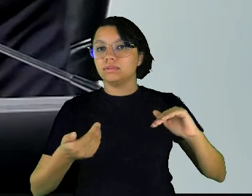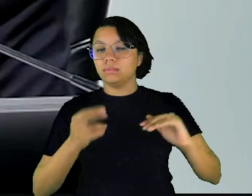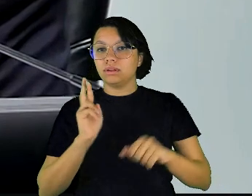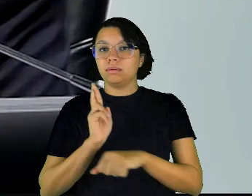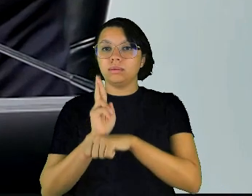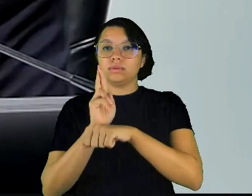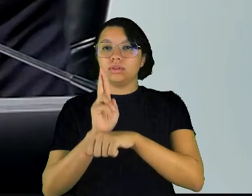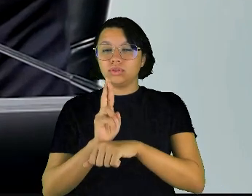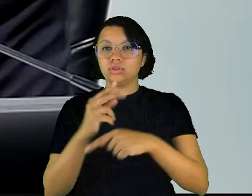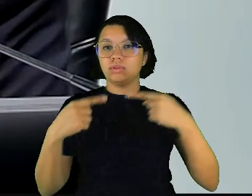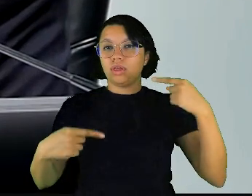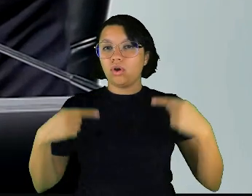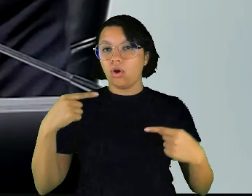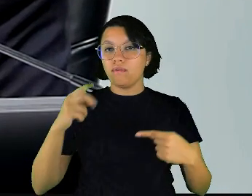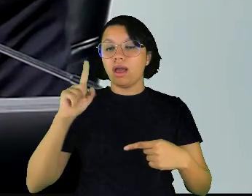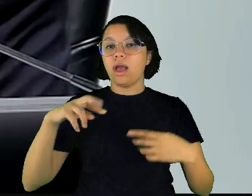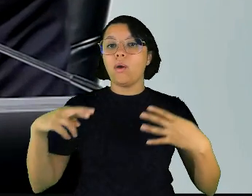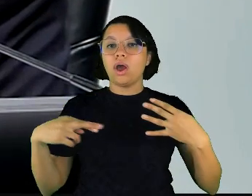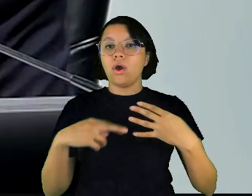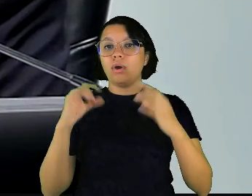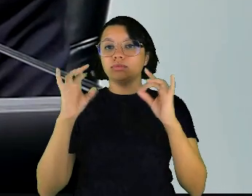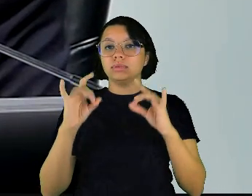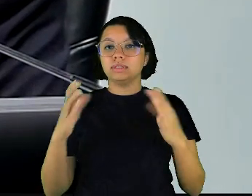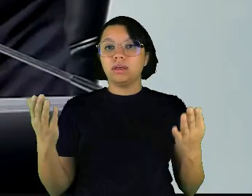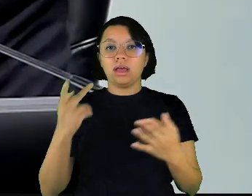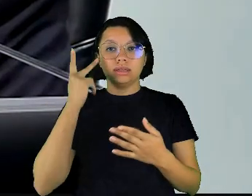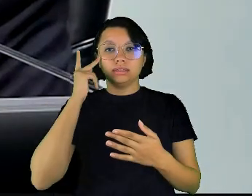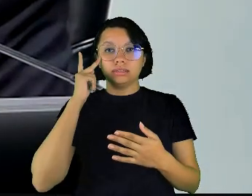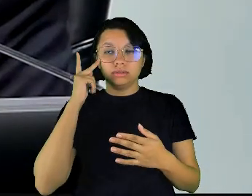controvérsia, um recurso especial daqui de São Paulo e um de Minas Gerais.